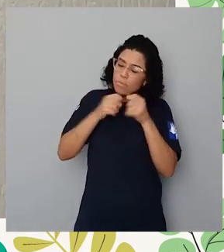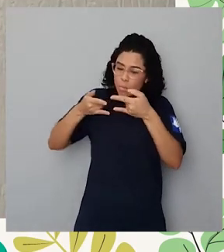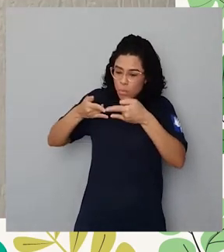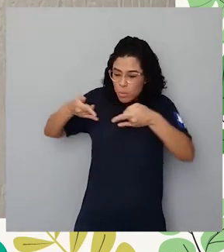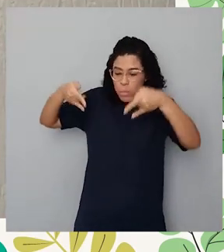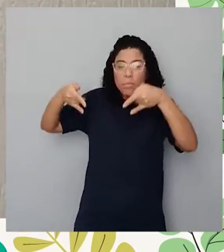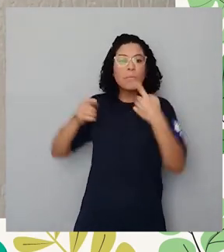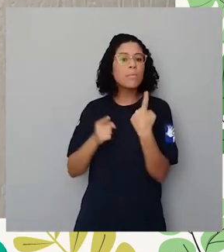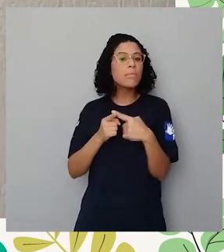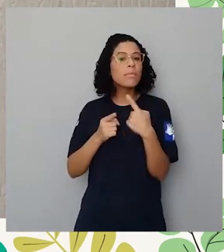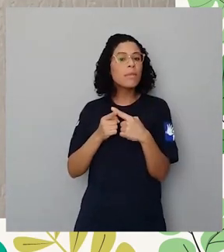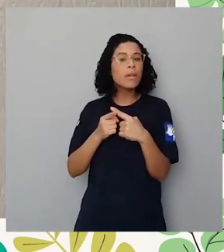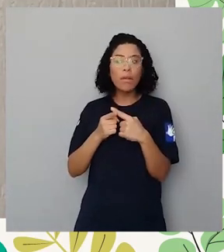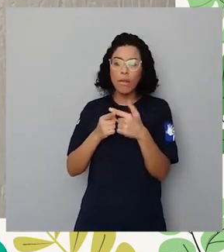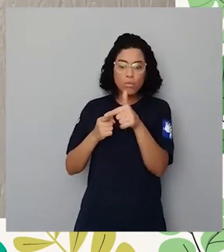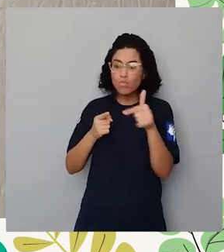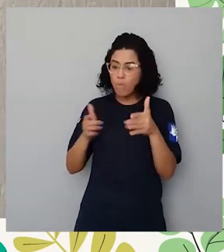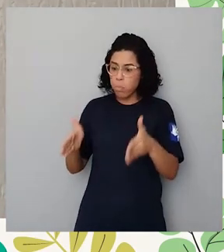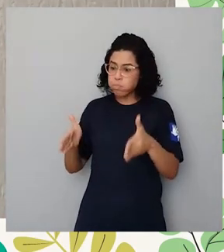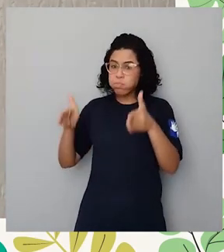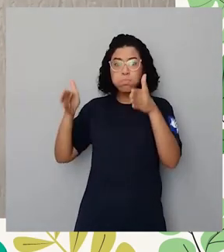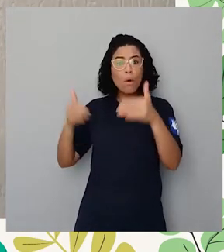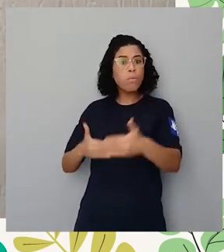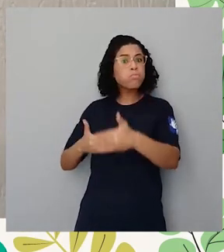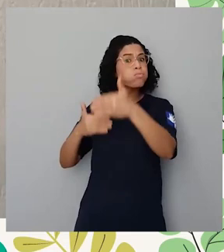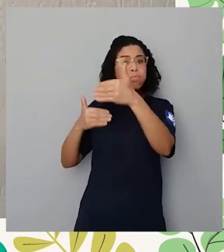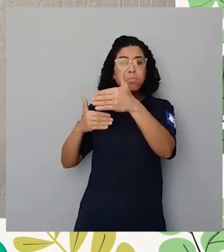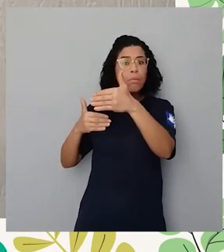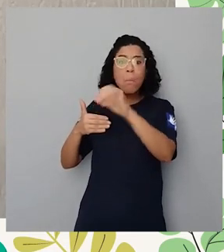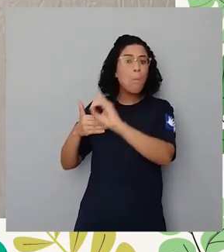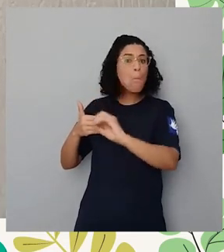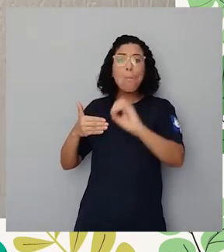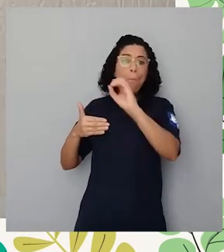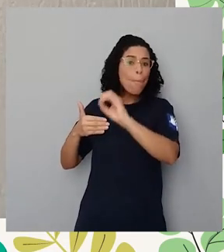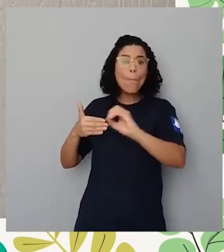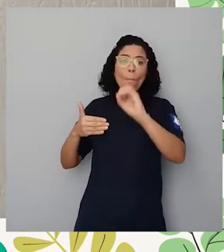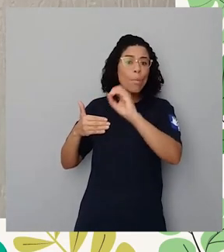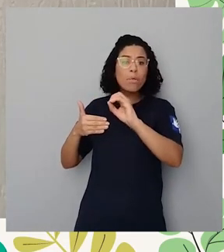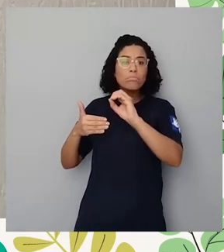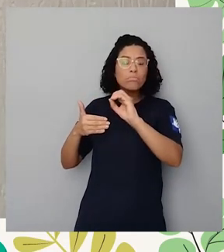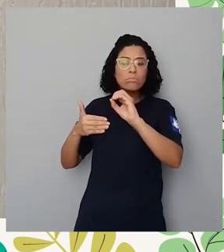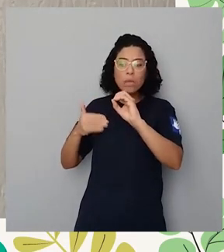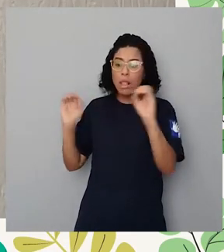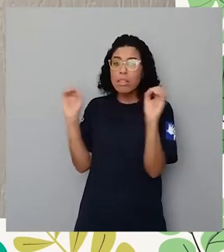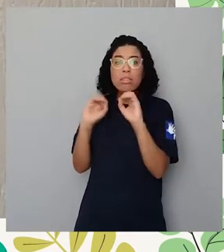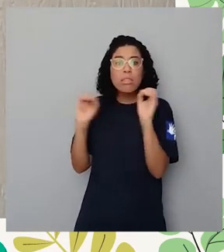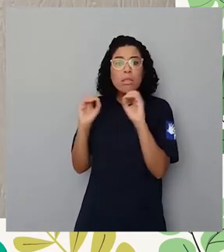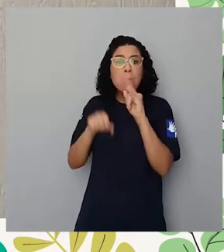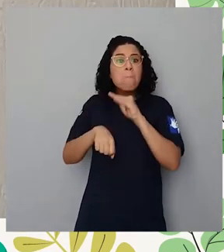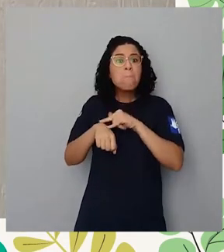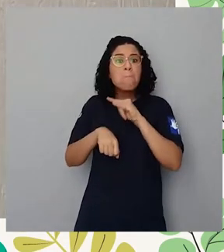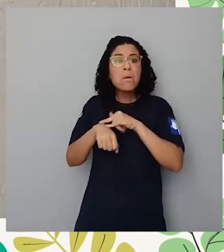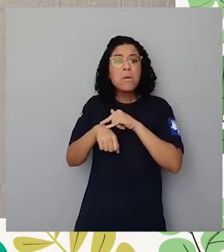na rede, porque na casa não tinha parede. Ninguém podia